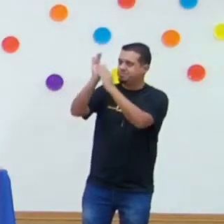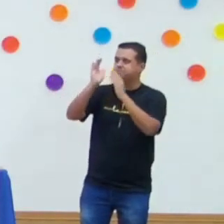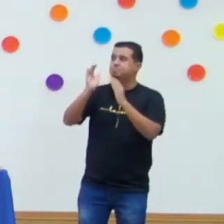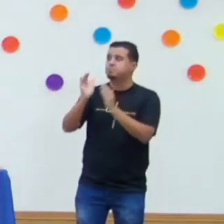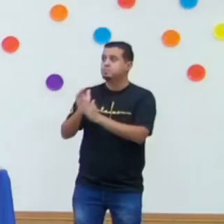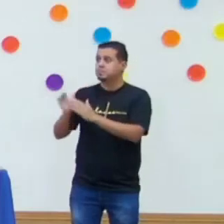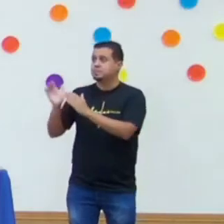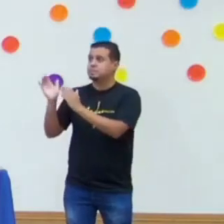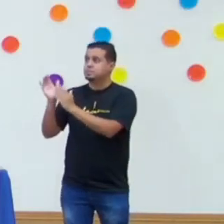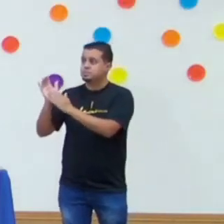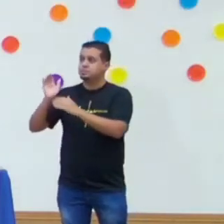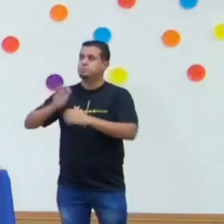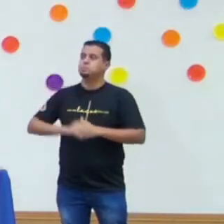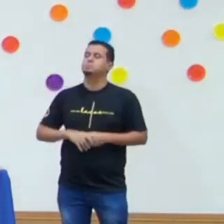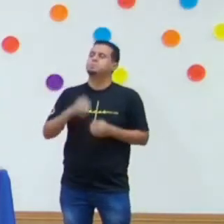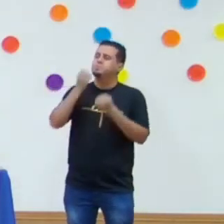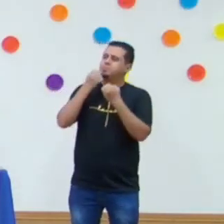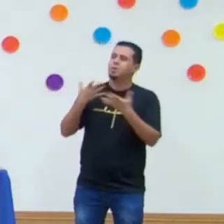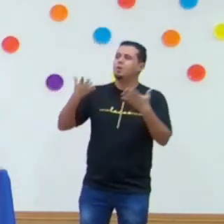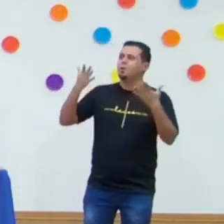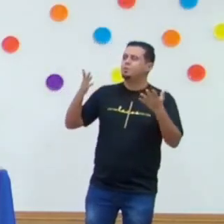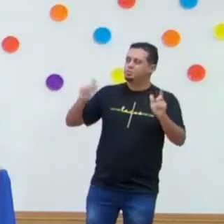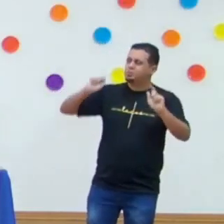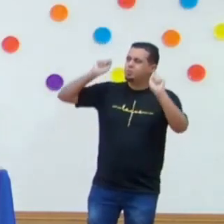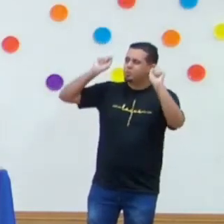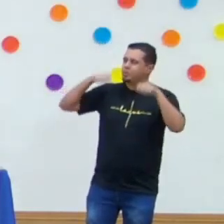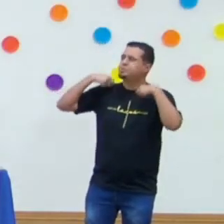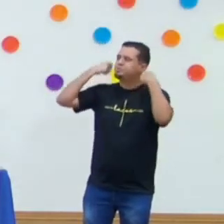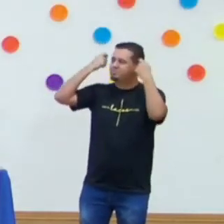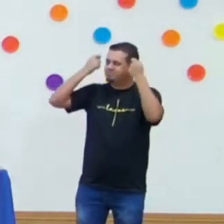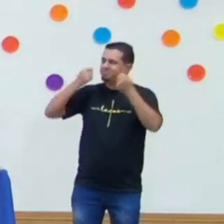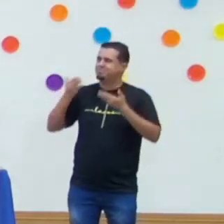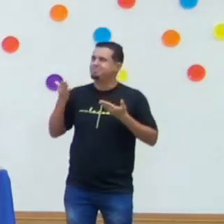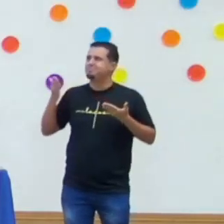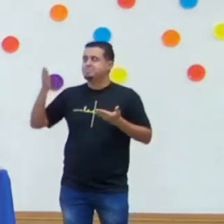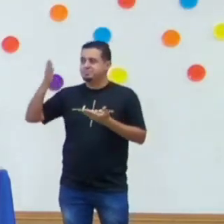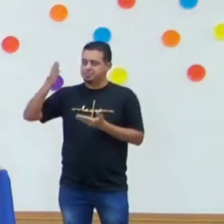adorar. Bendito seja sempre o Cordeiro,